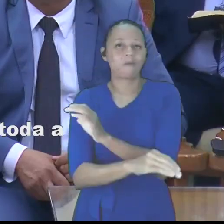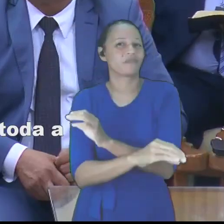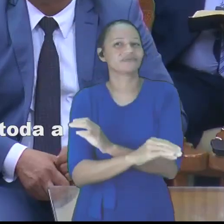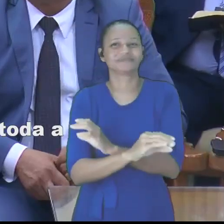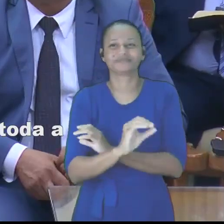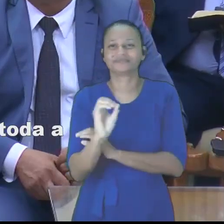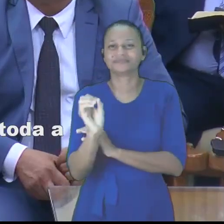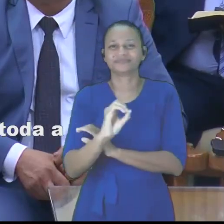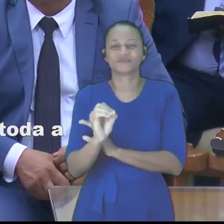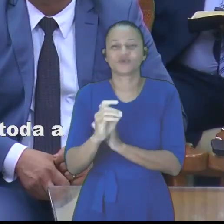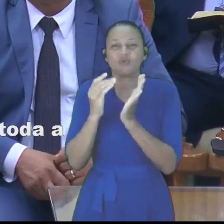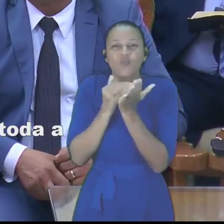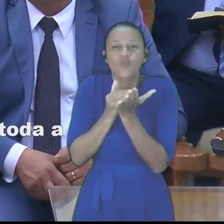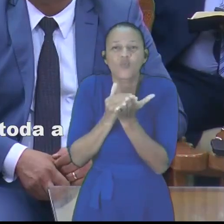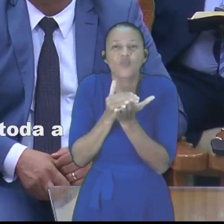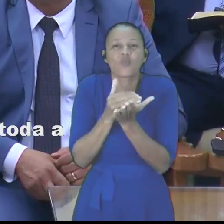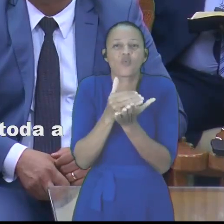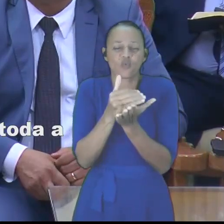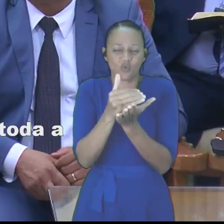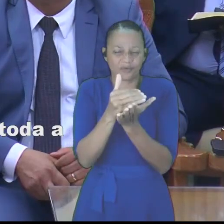derramado o começo.